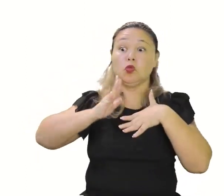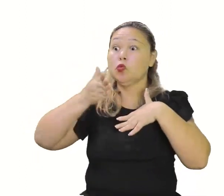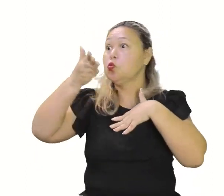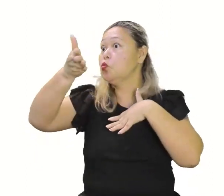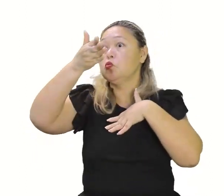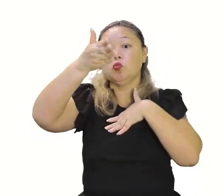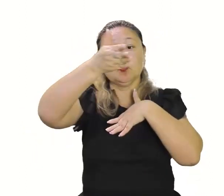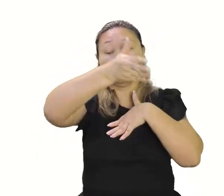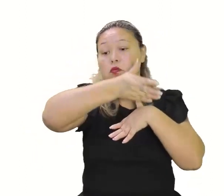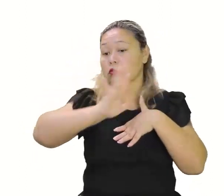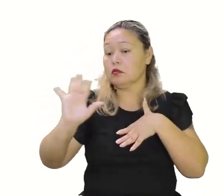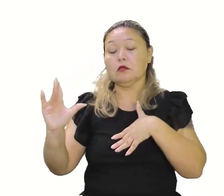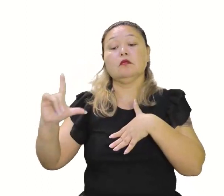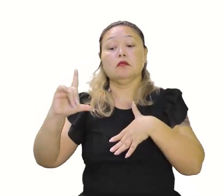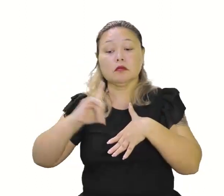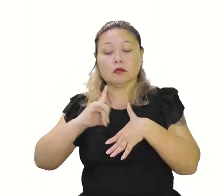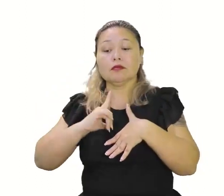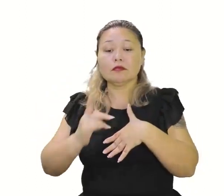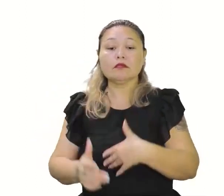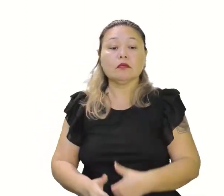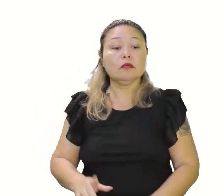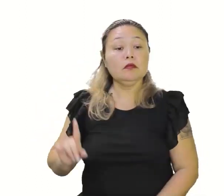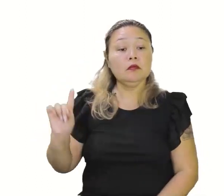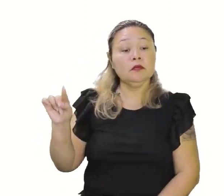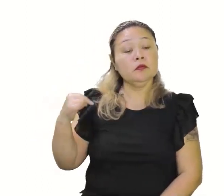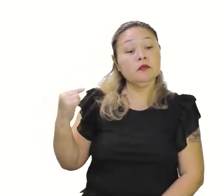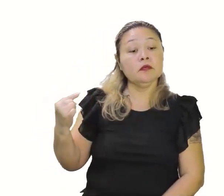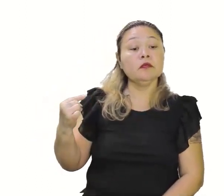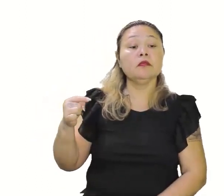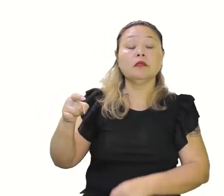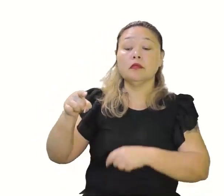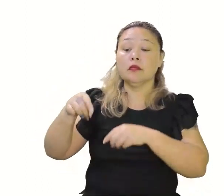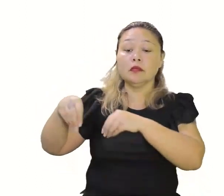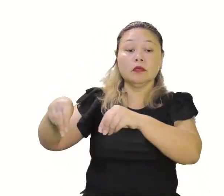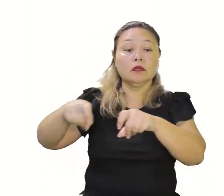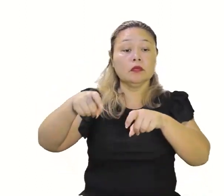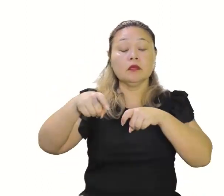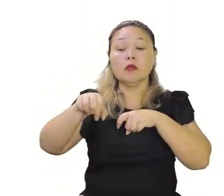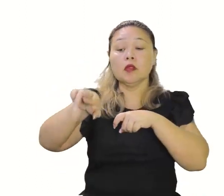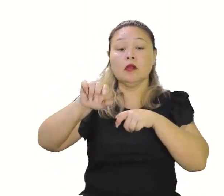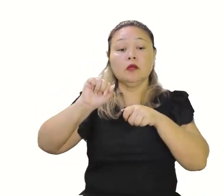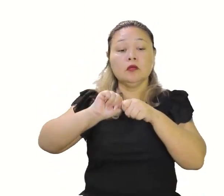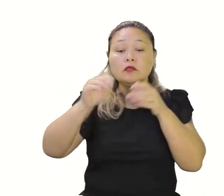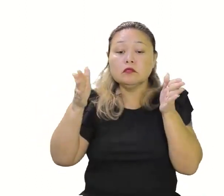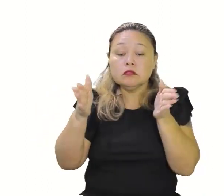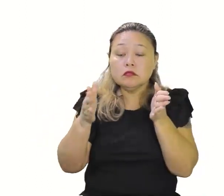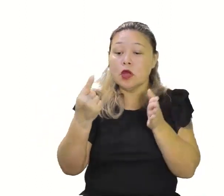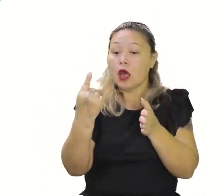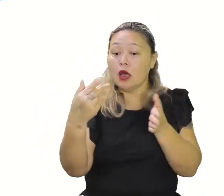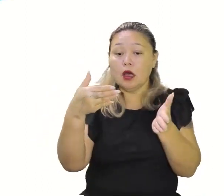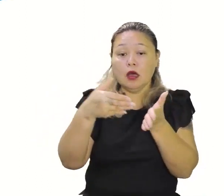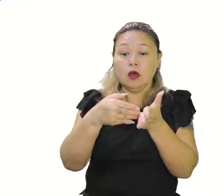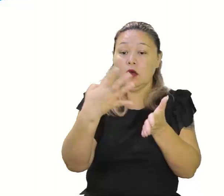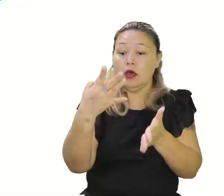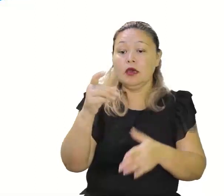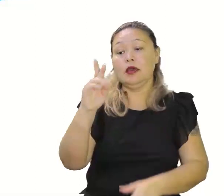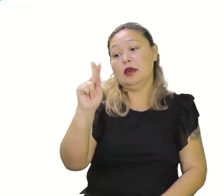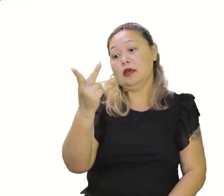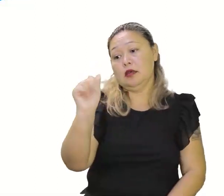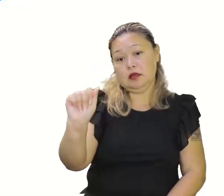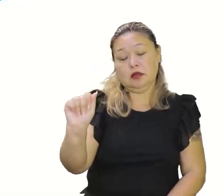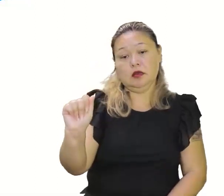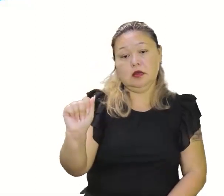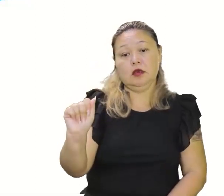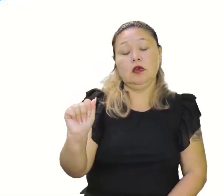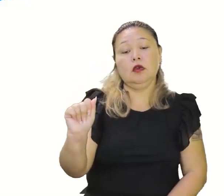tudo mesmo. Conectado, né? E aí, uma propriedade rural pequena, ela vai de 1 a 4 hectares.